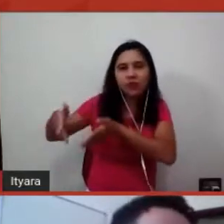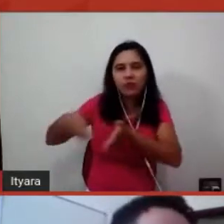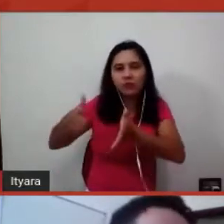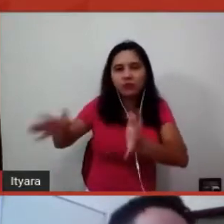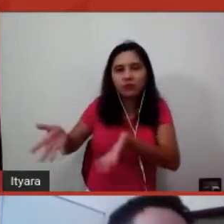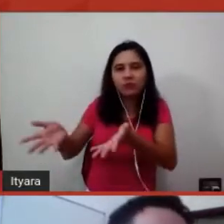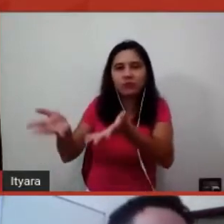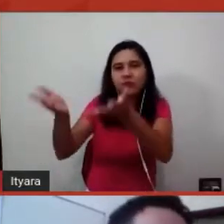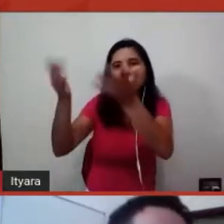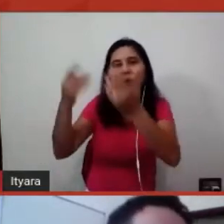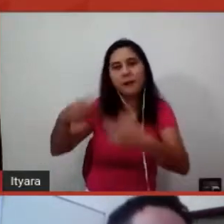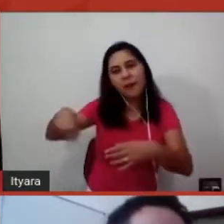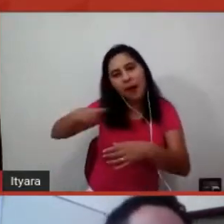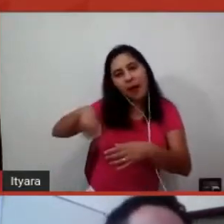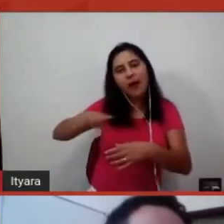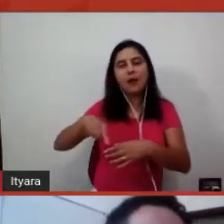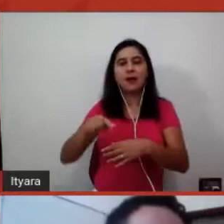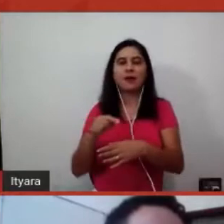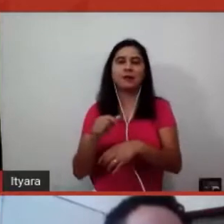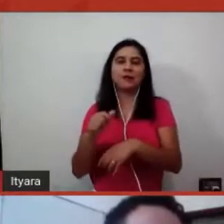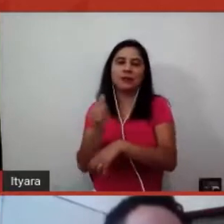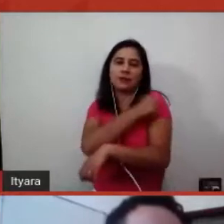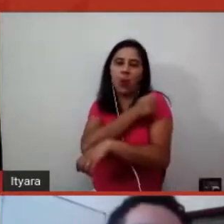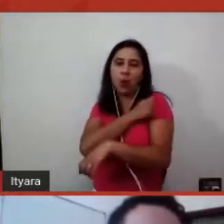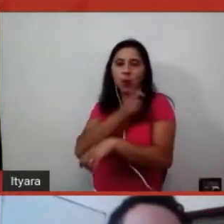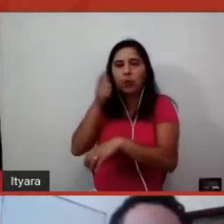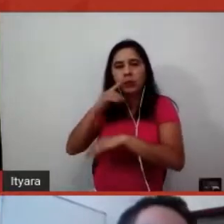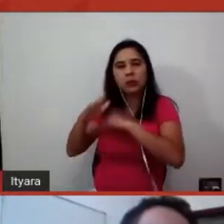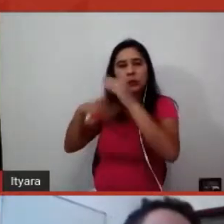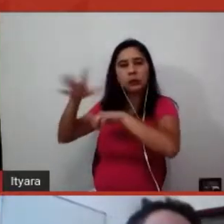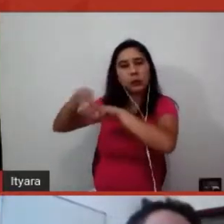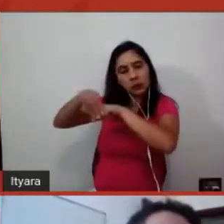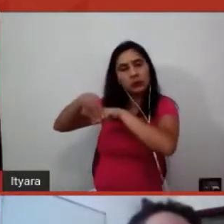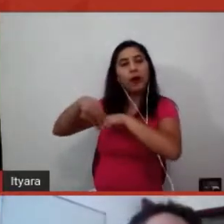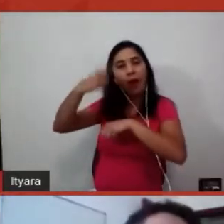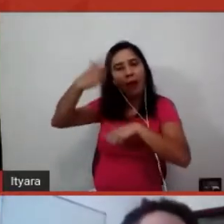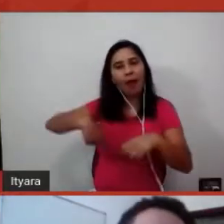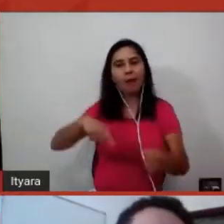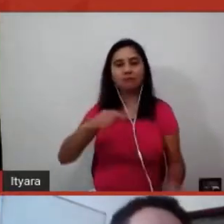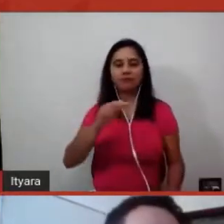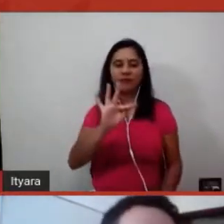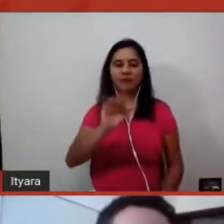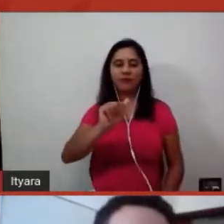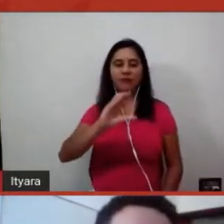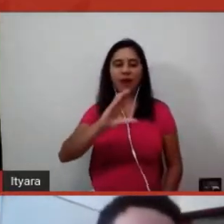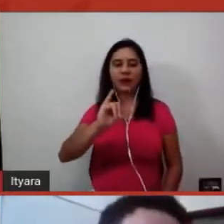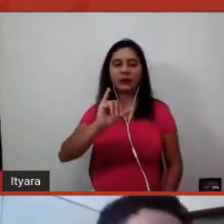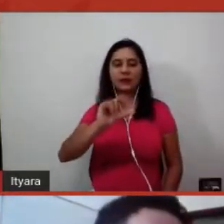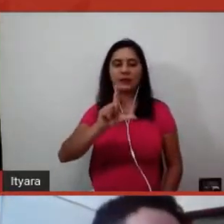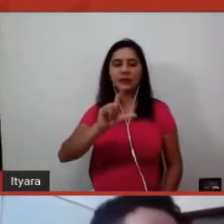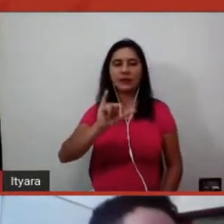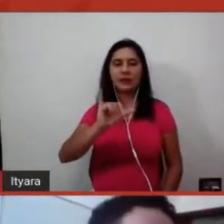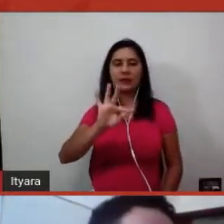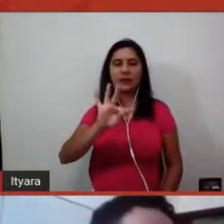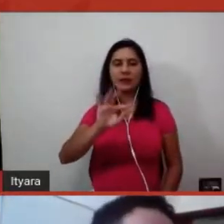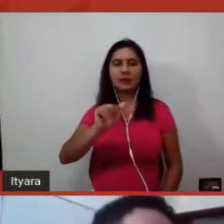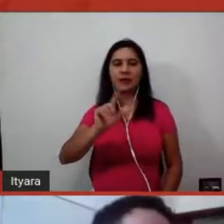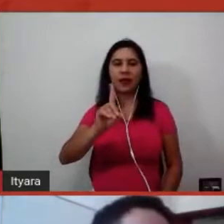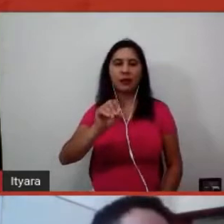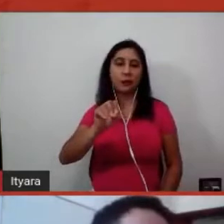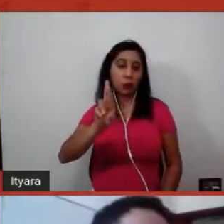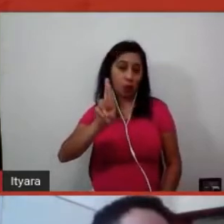em relação à construção de conhecimento. Então, o papel do facilitador é um papel muito nobre, né? É um